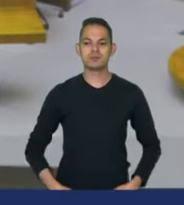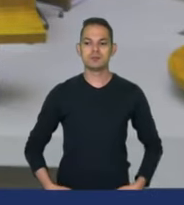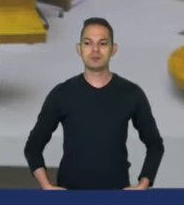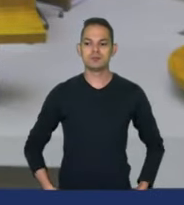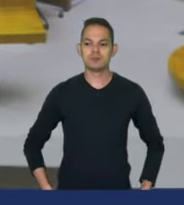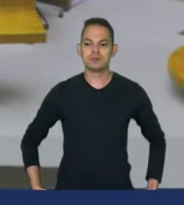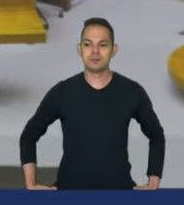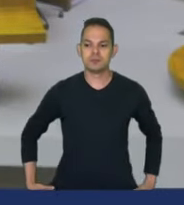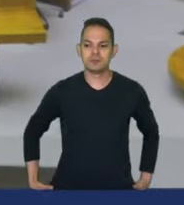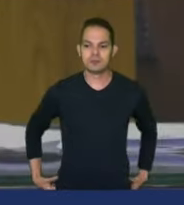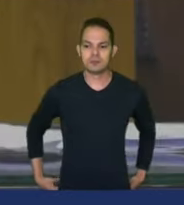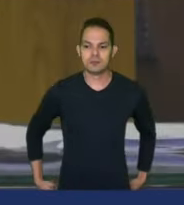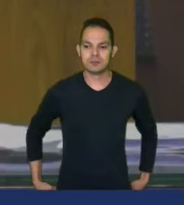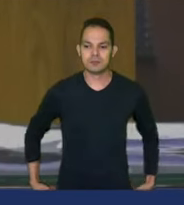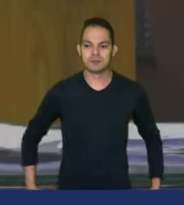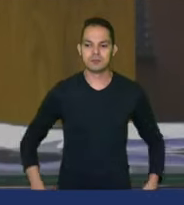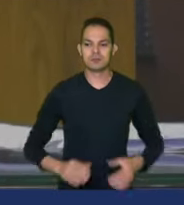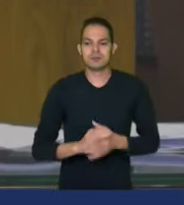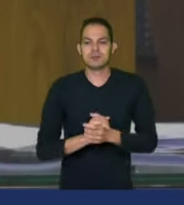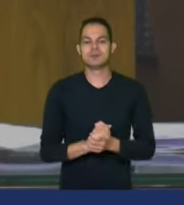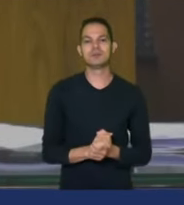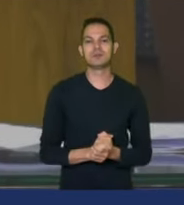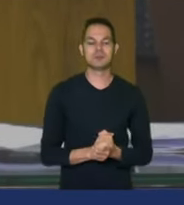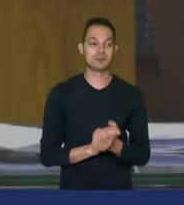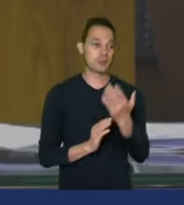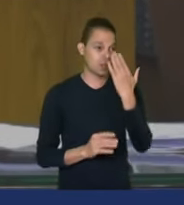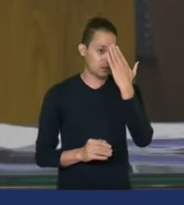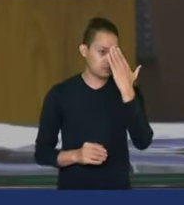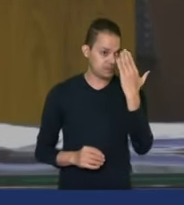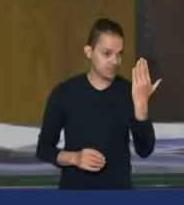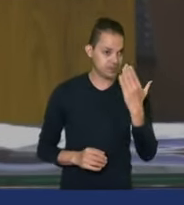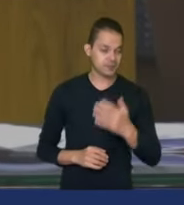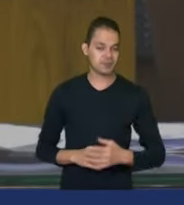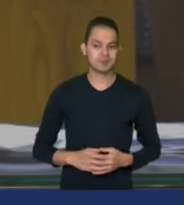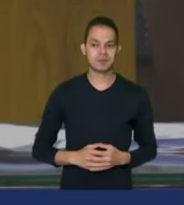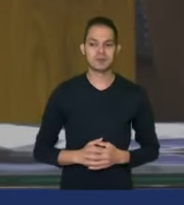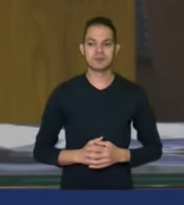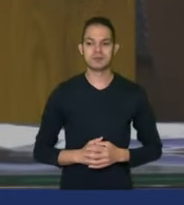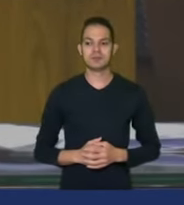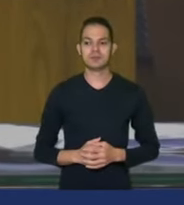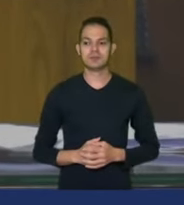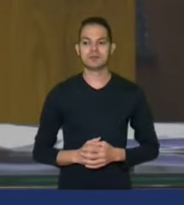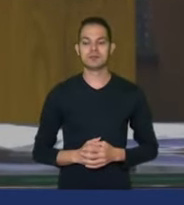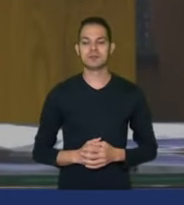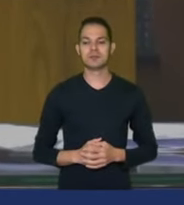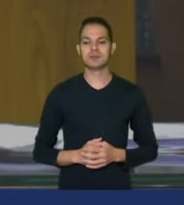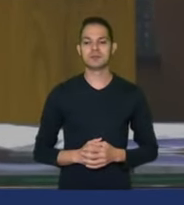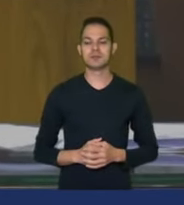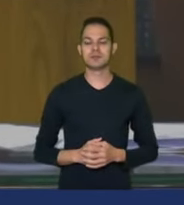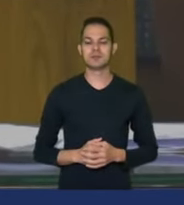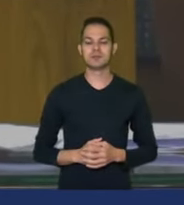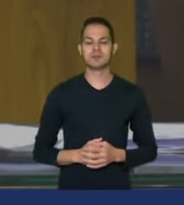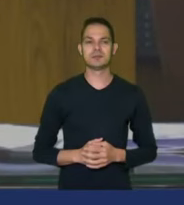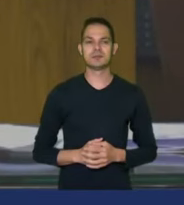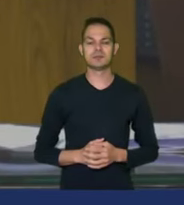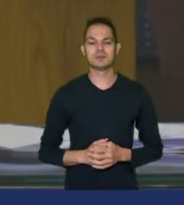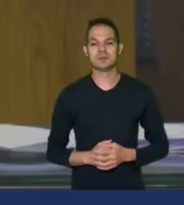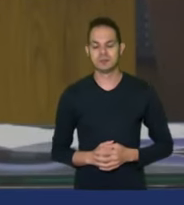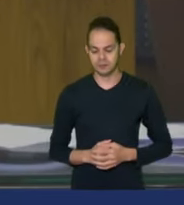Agradeço, deputado Valdenor, sua presença em nossa comissão geral. Nos honra e